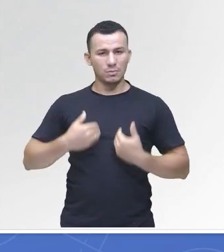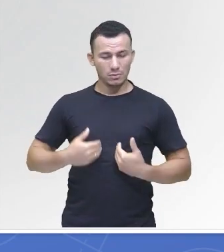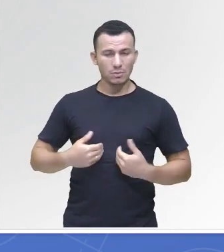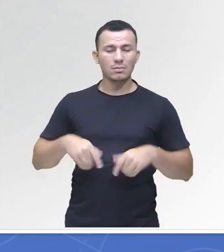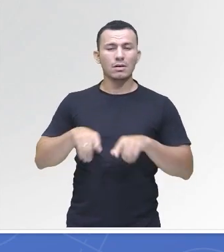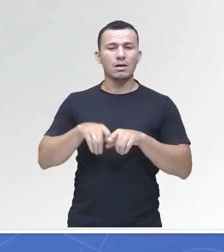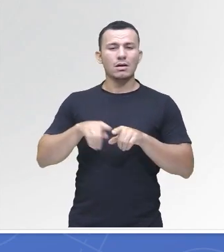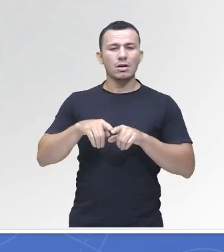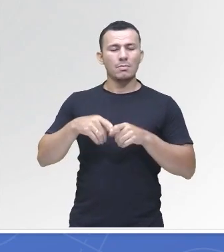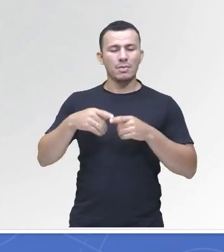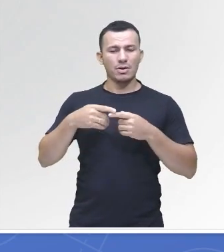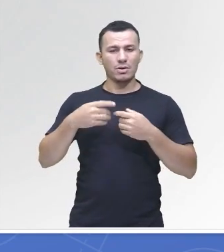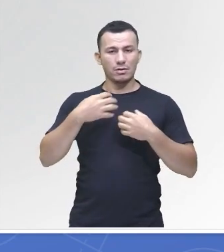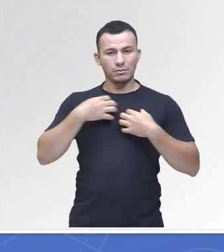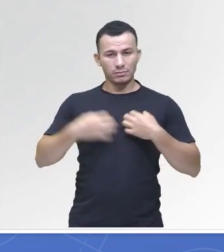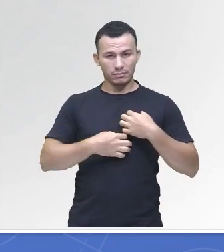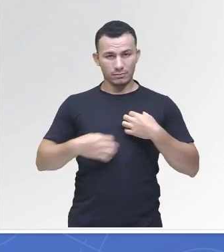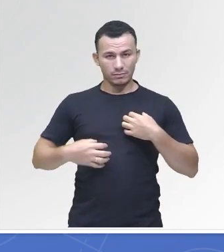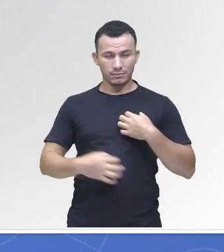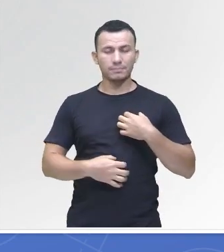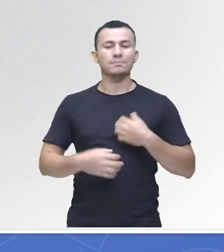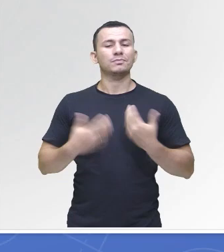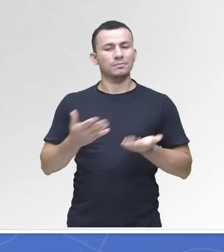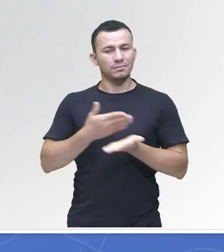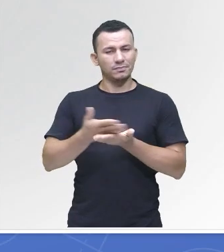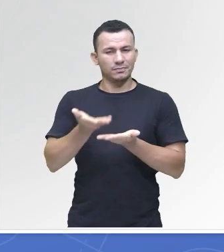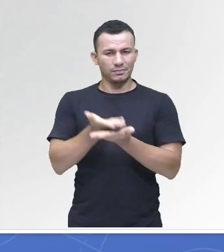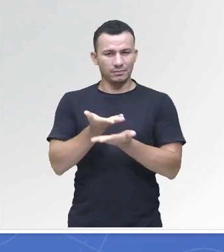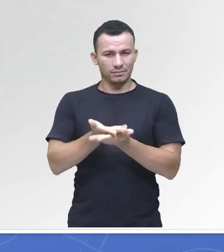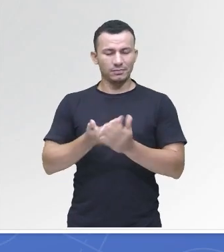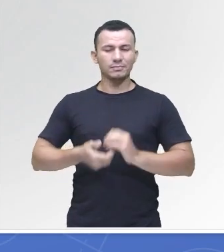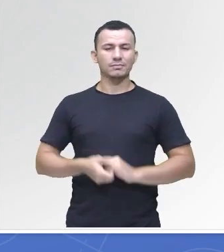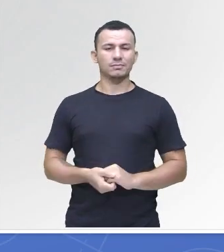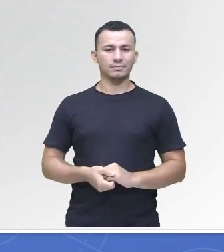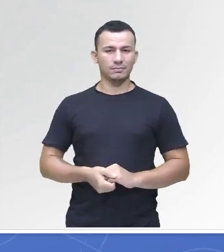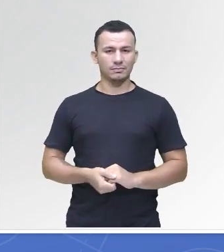também anatomia, tá? Então vamos dar início aí à nossa aula.